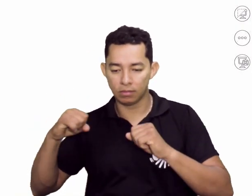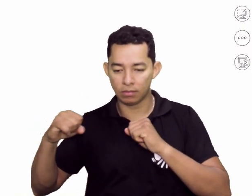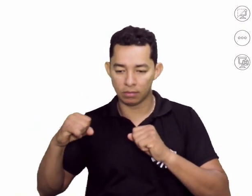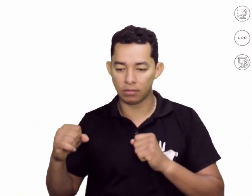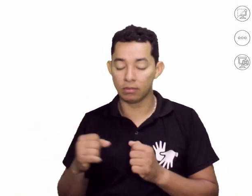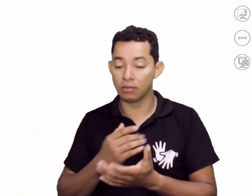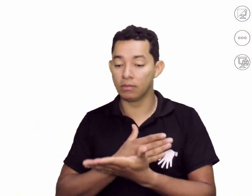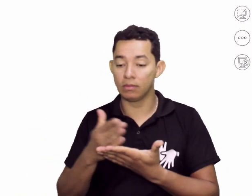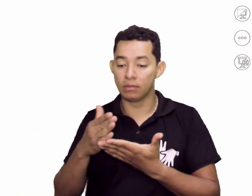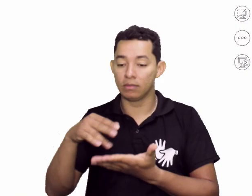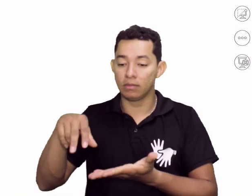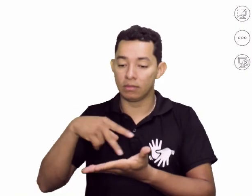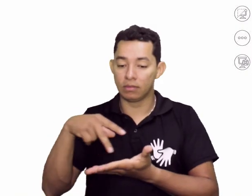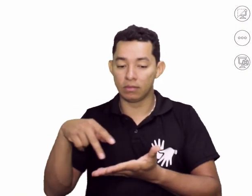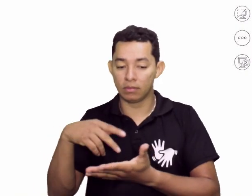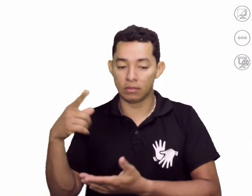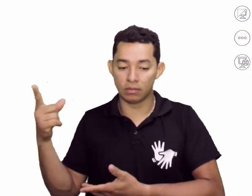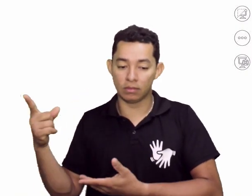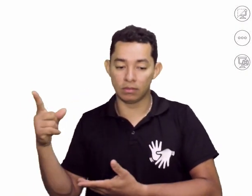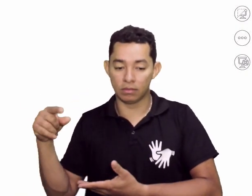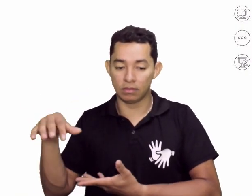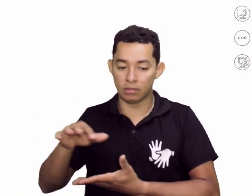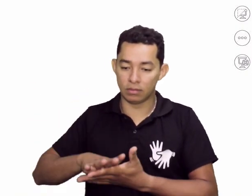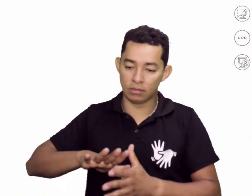Olha aqui, esse passo aqui bem...